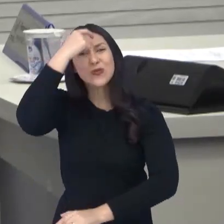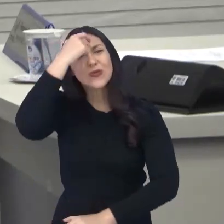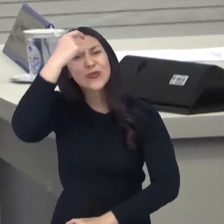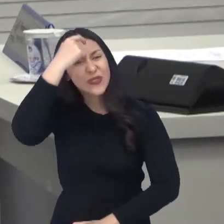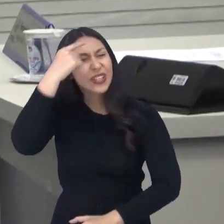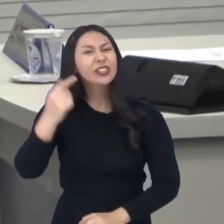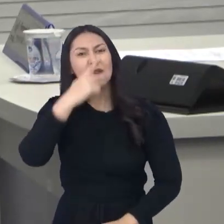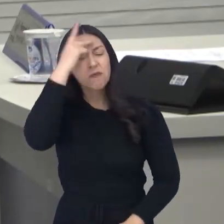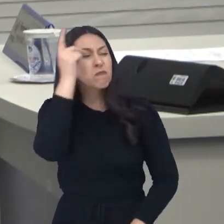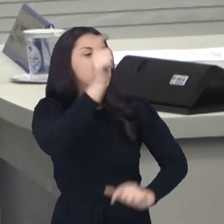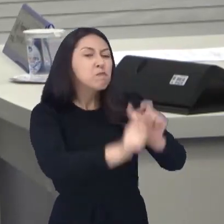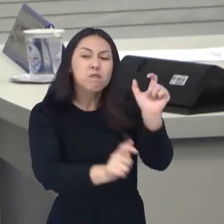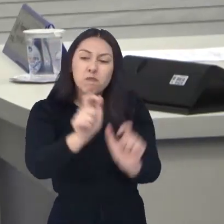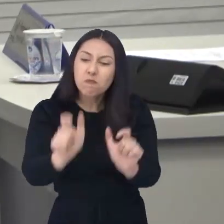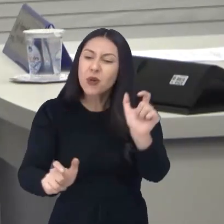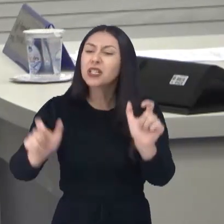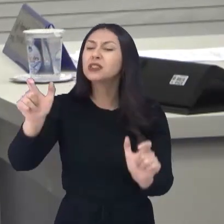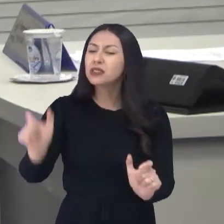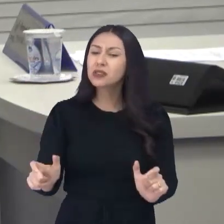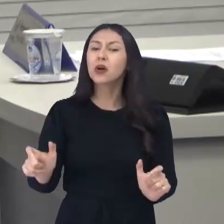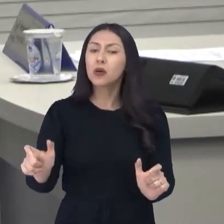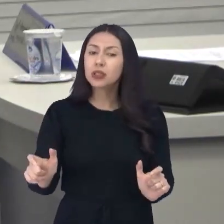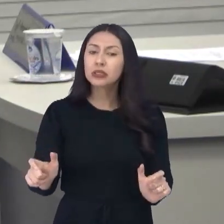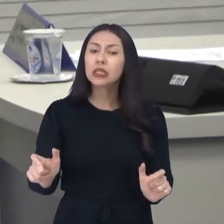de pessoas que estão aqui